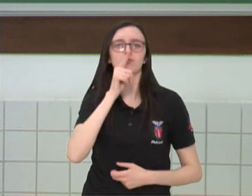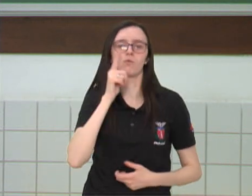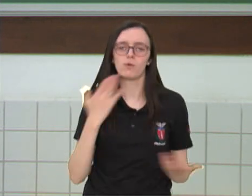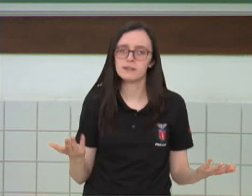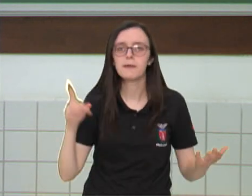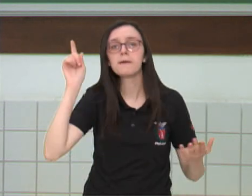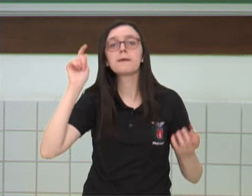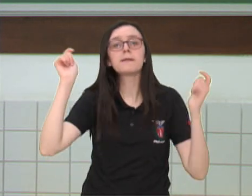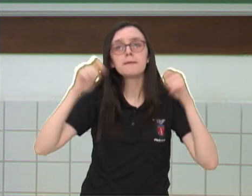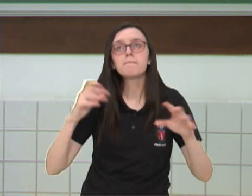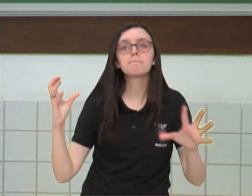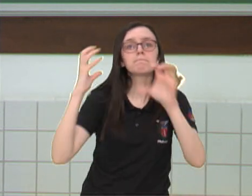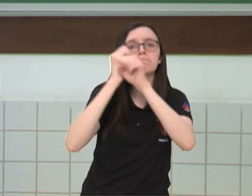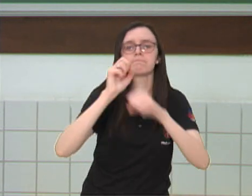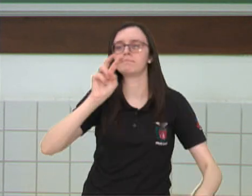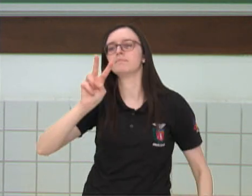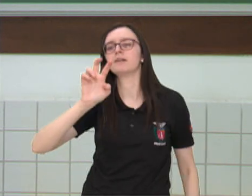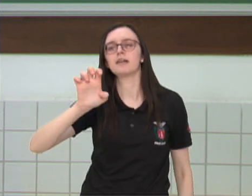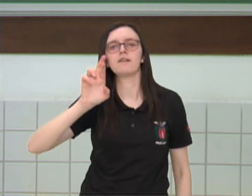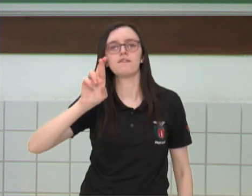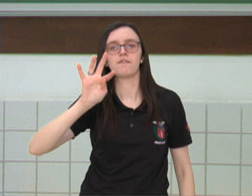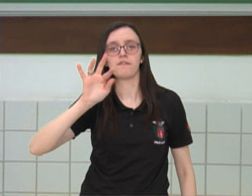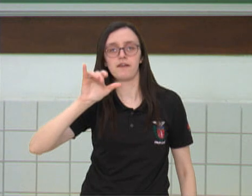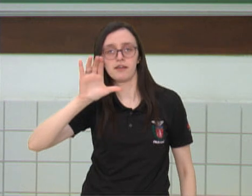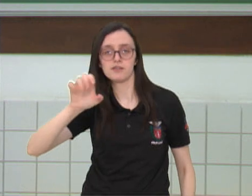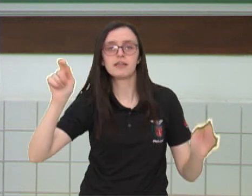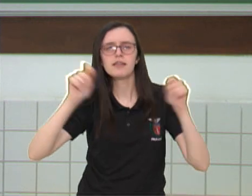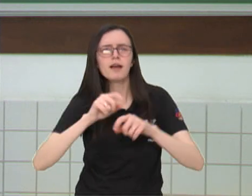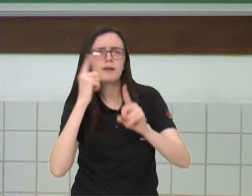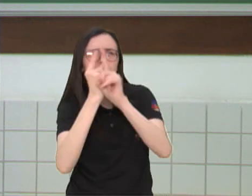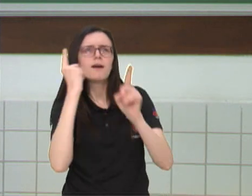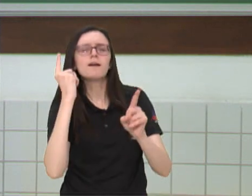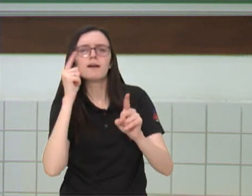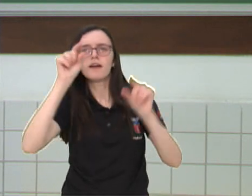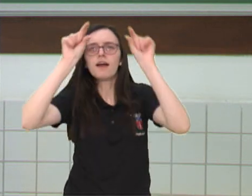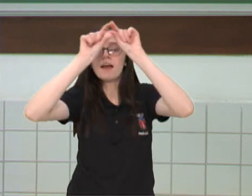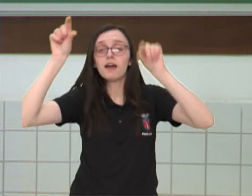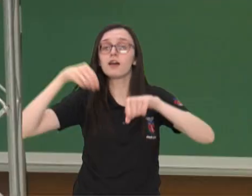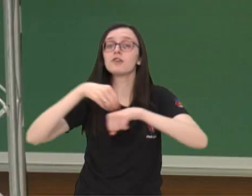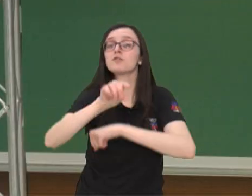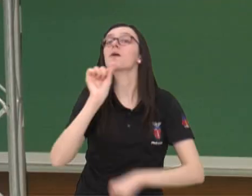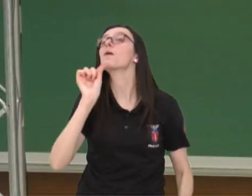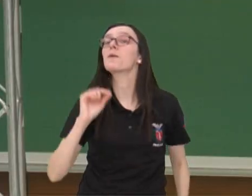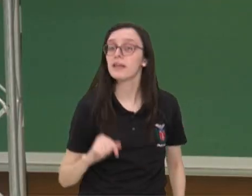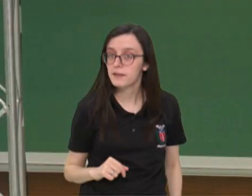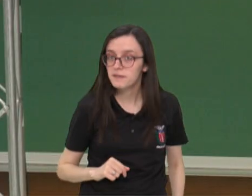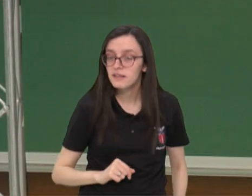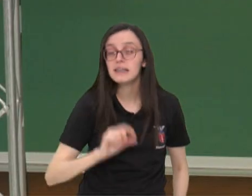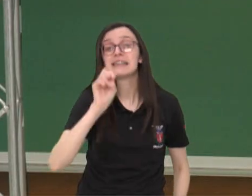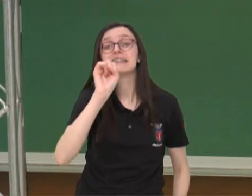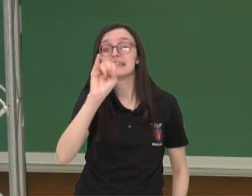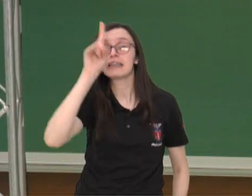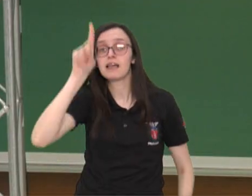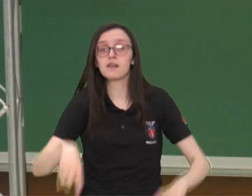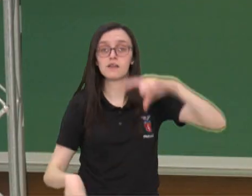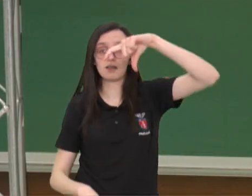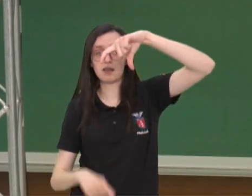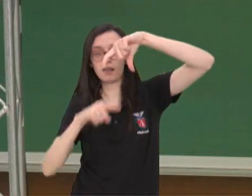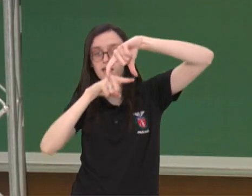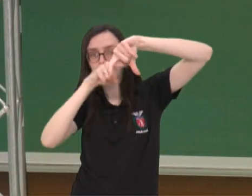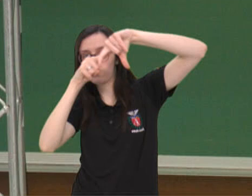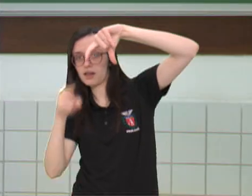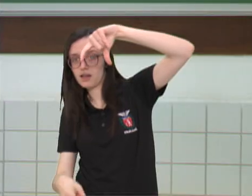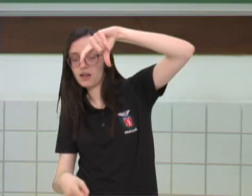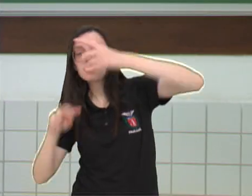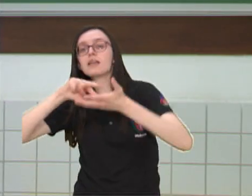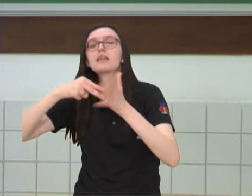Consegue calcular o vértice, né? Na função f, a dica é, com cavidade voltada para baixo, o vértice